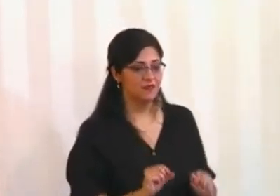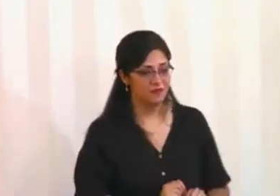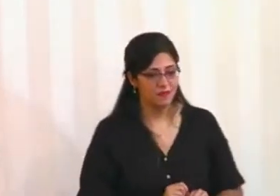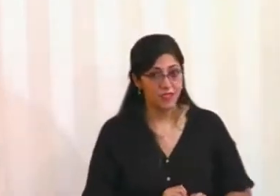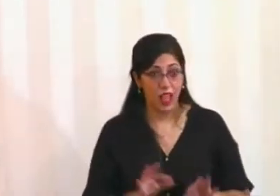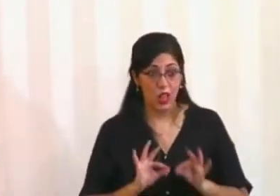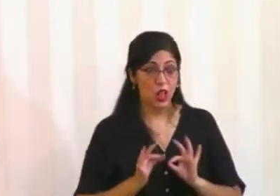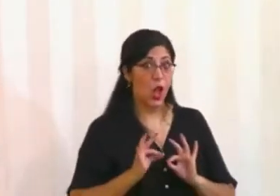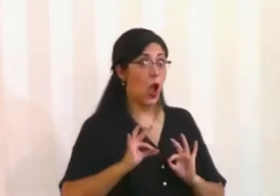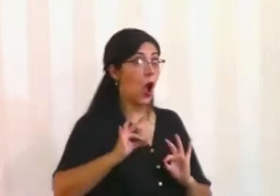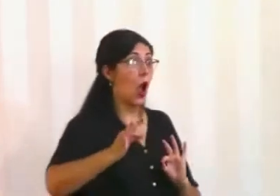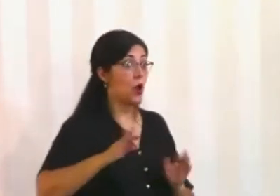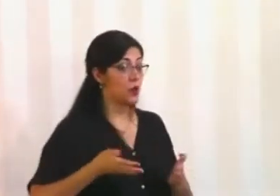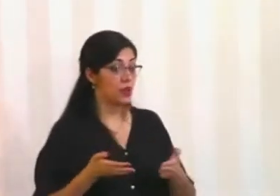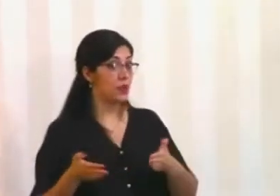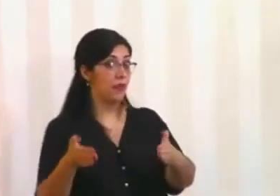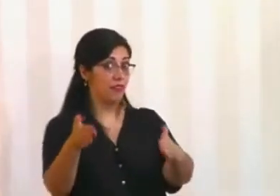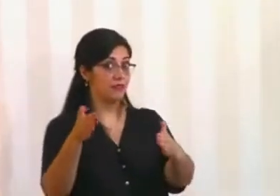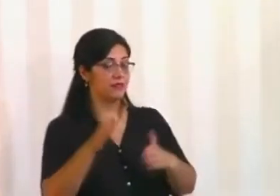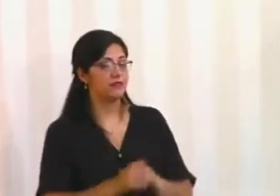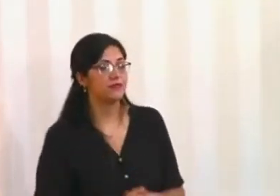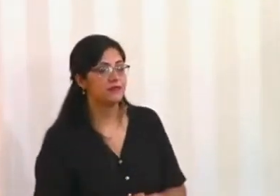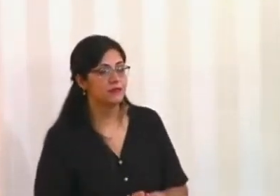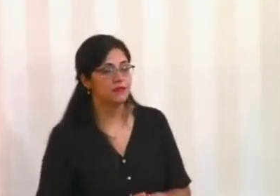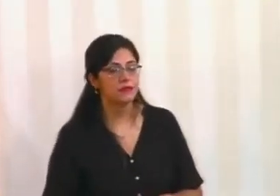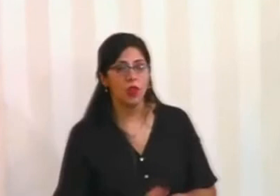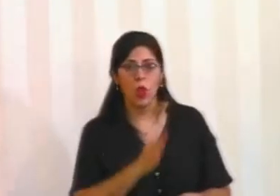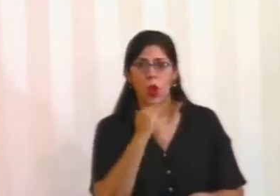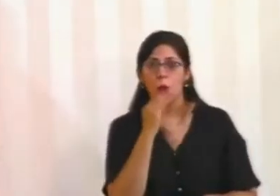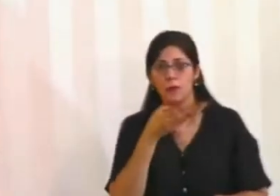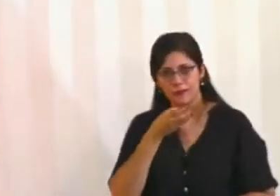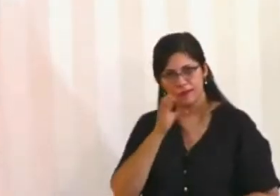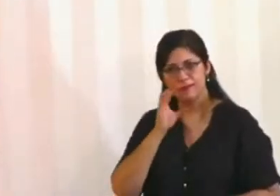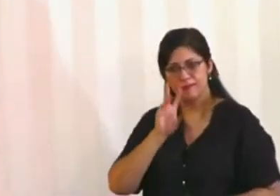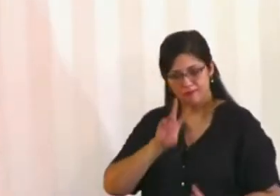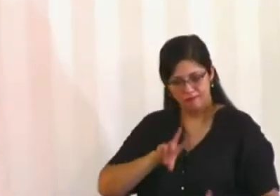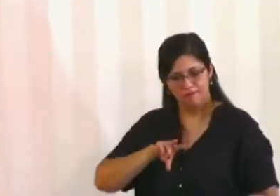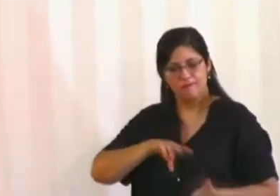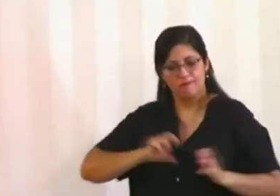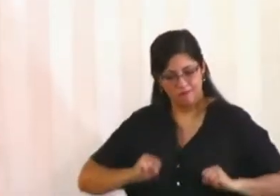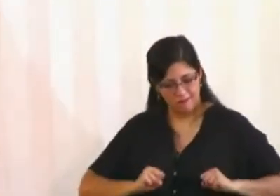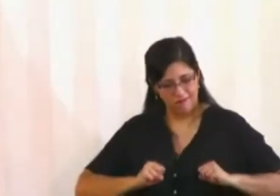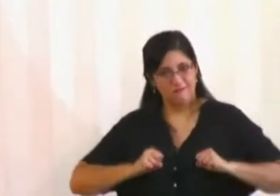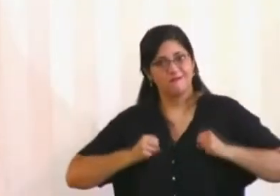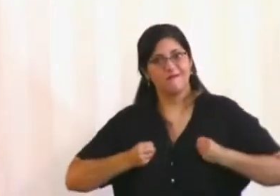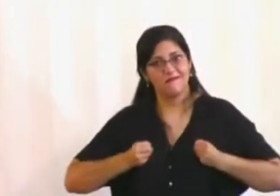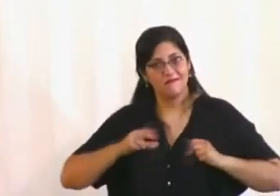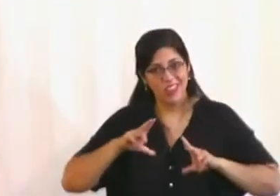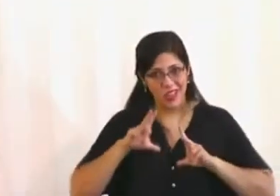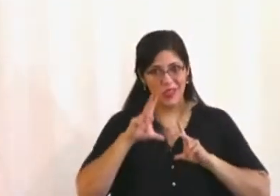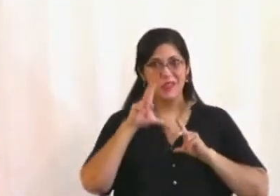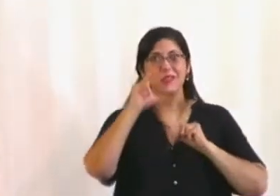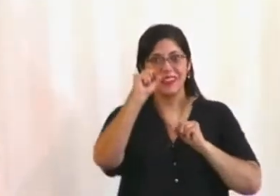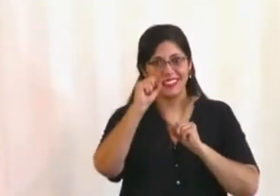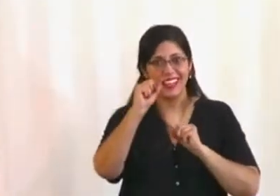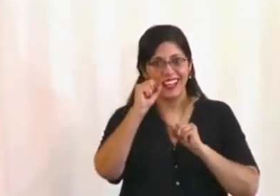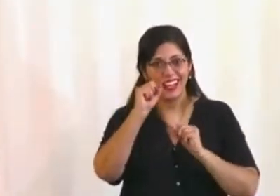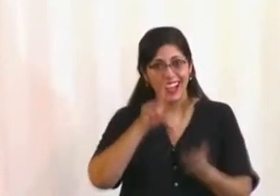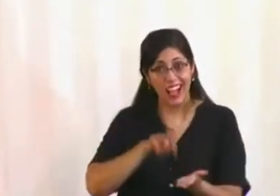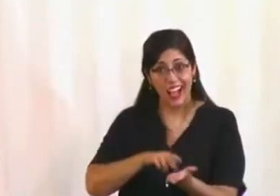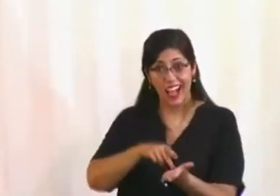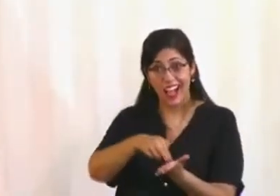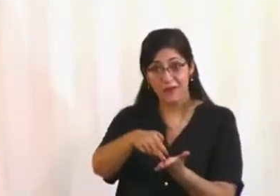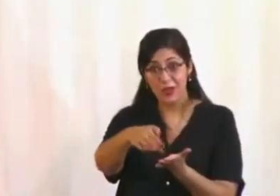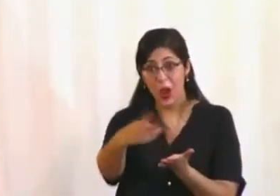caminho será longo. E ele diz que com a comida e com a bebida que ele comeu, ele refez as suas forças. E o texto nos informa que ele